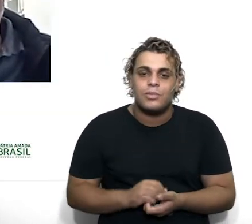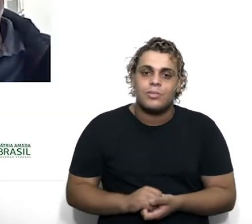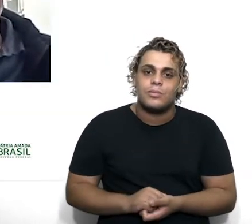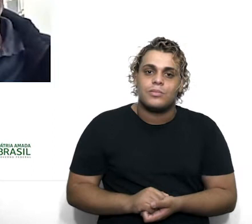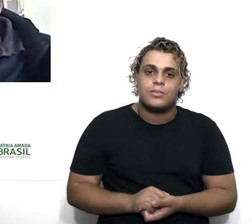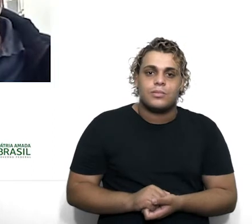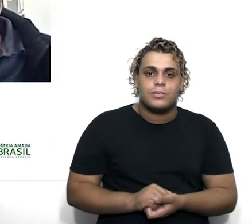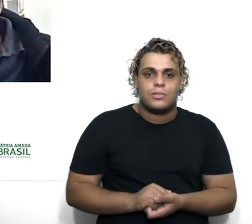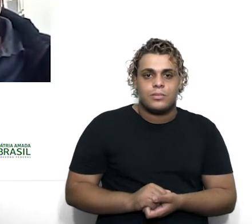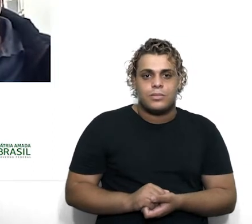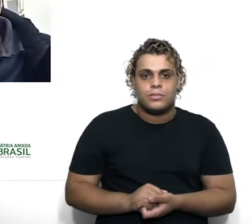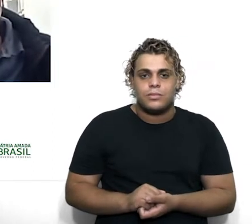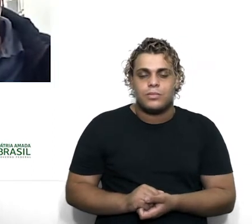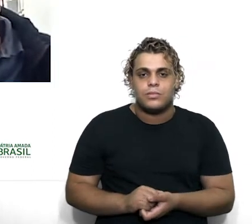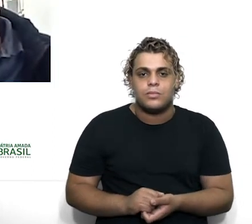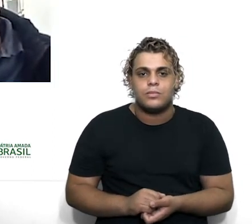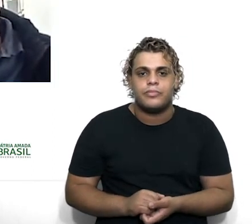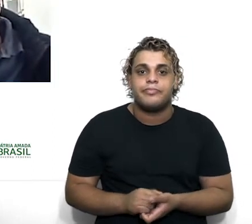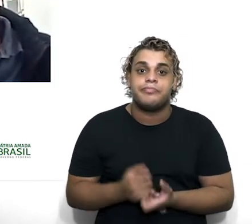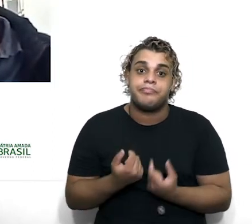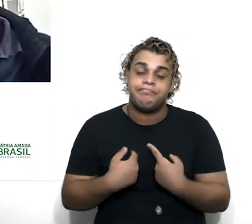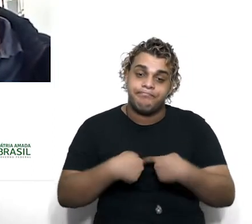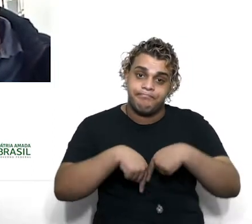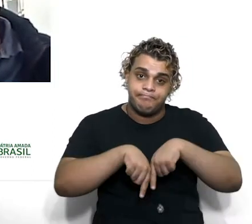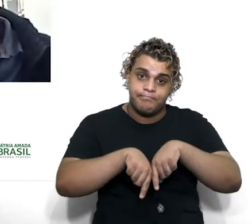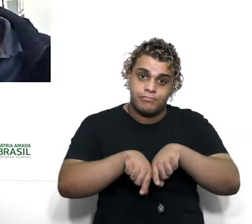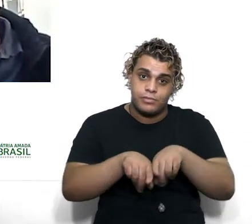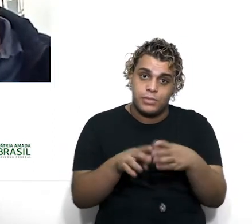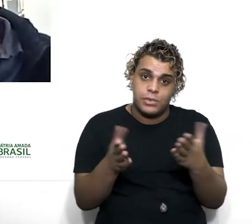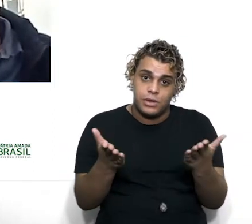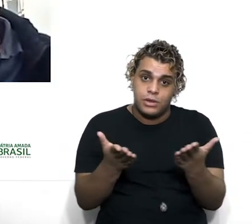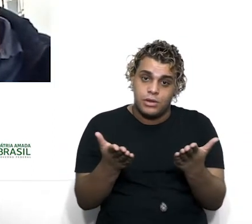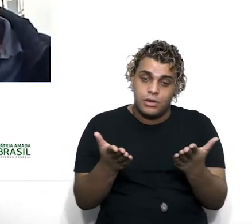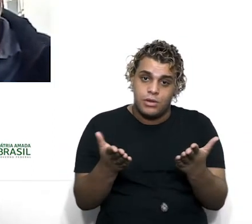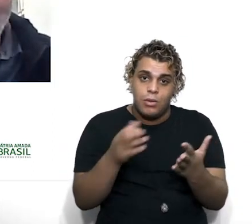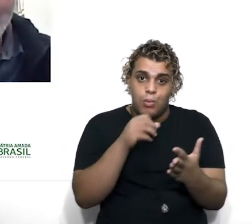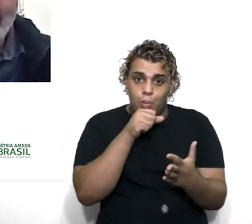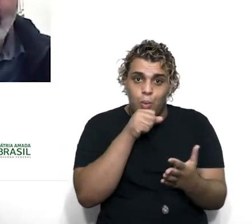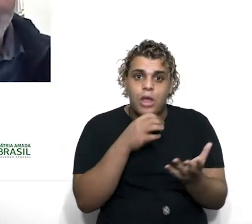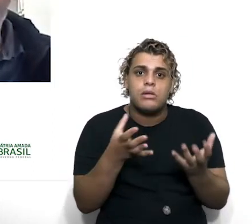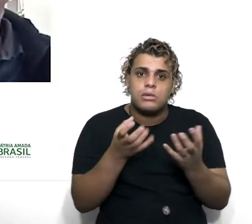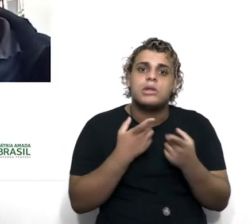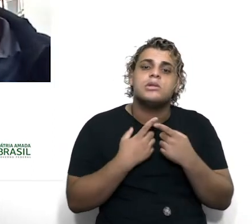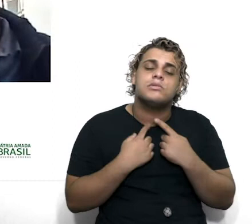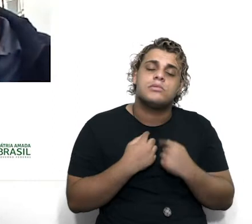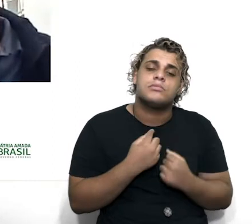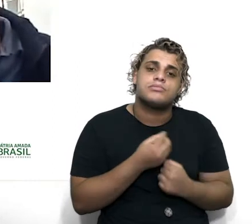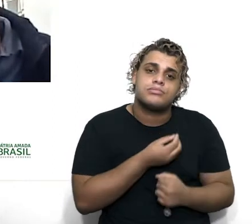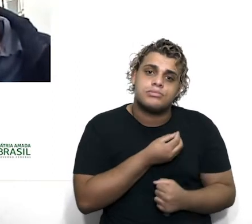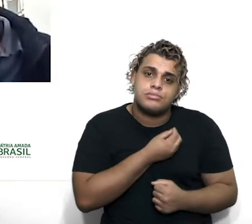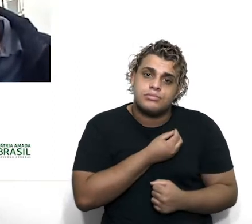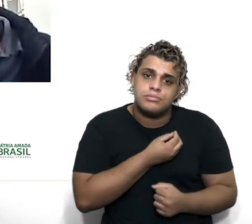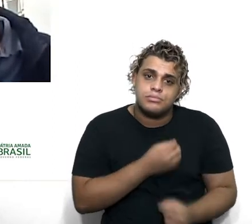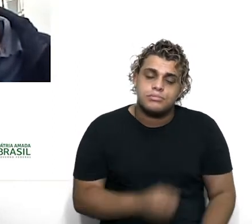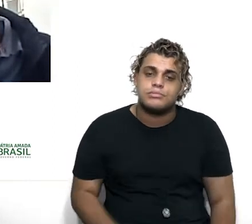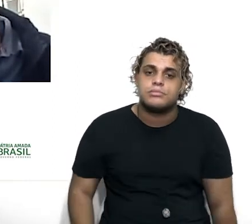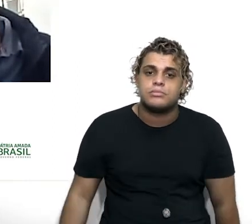Afonso segura o livro Os Velhos Também Querem Viver, de Gonçalo Tavares. Essa aqui é da Caminho.